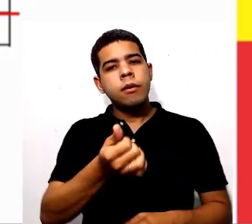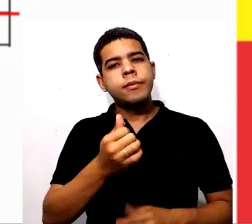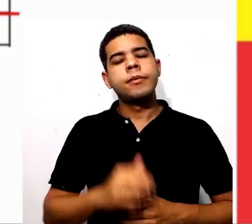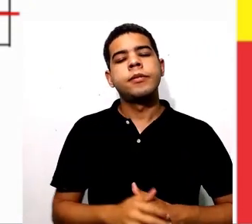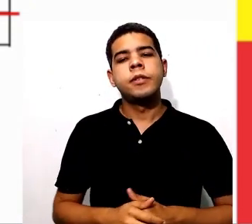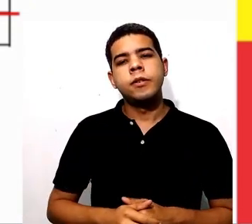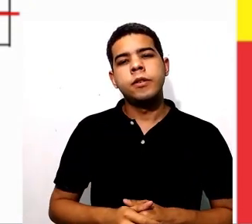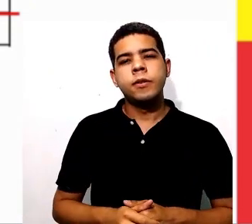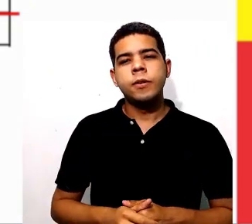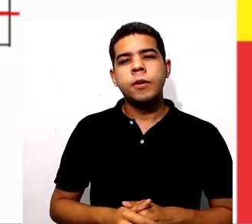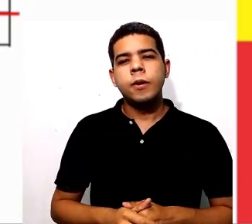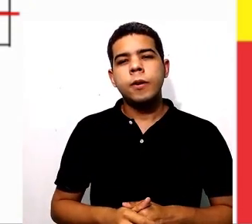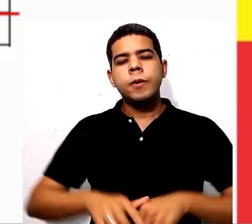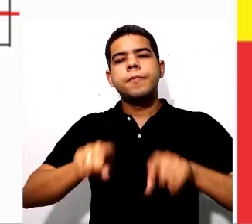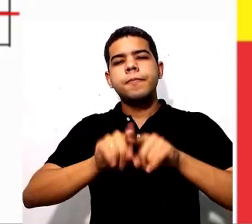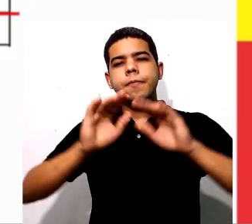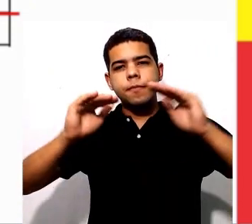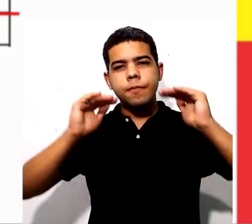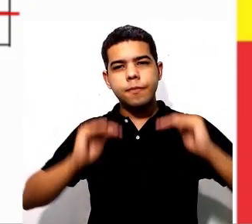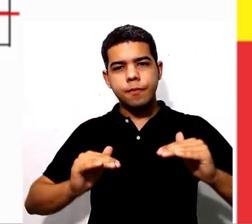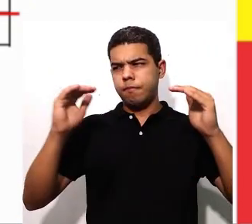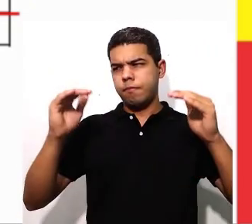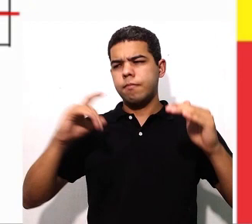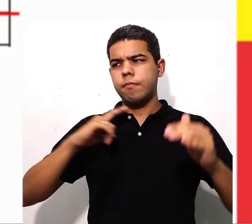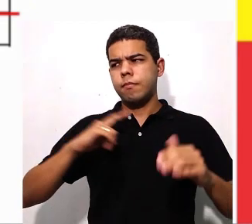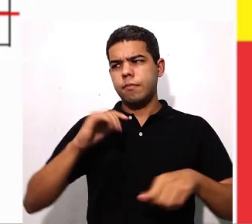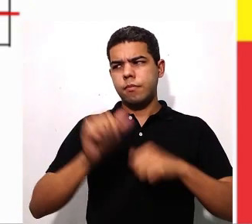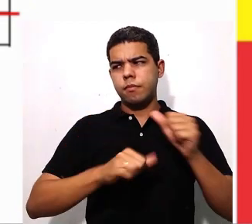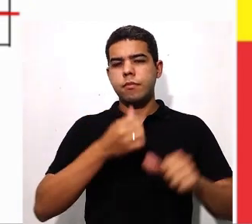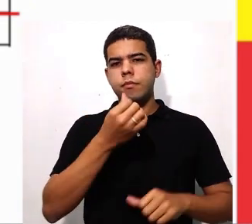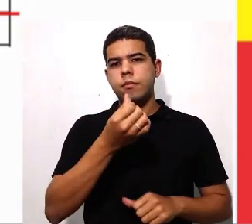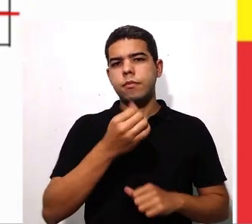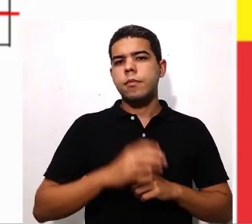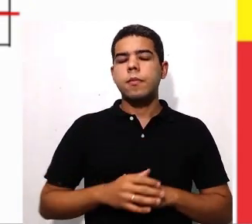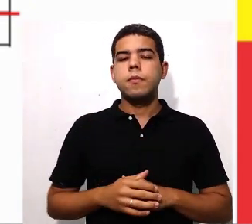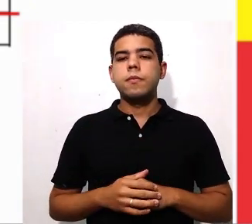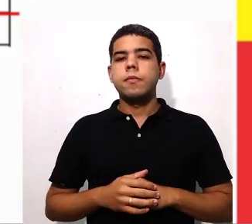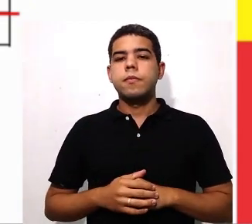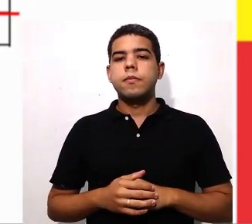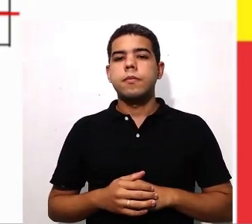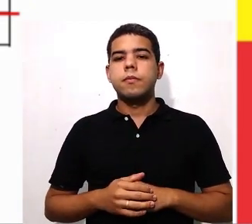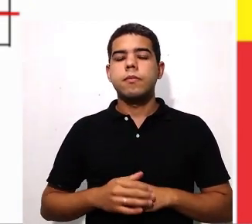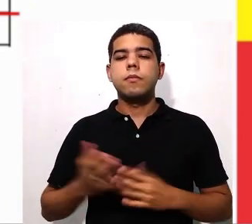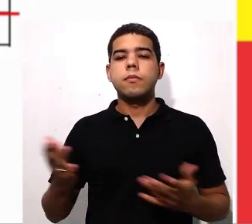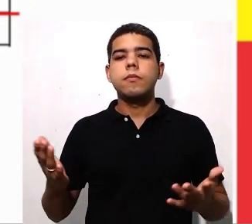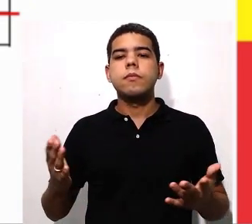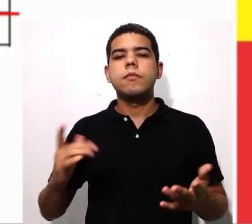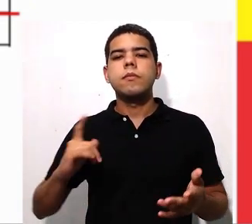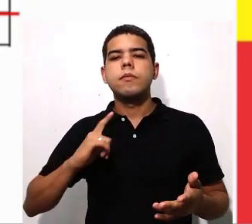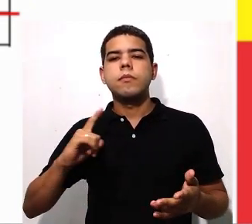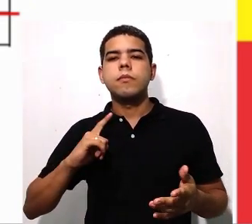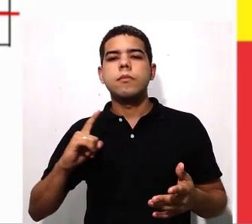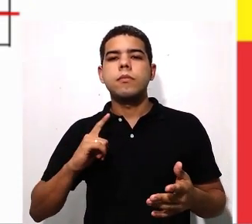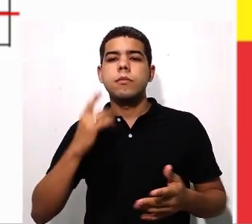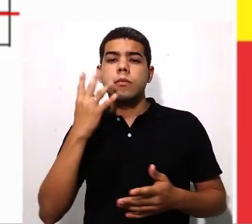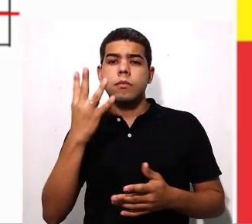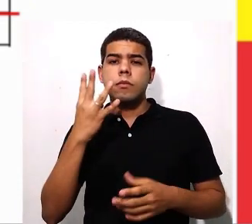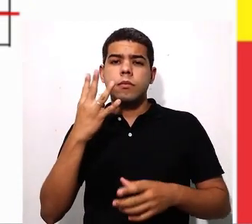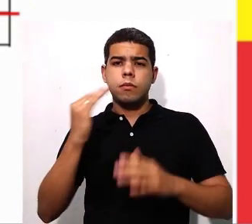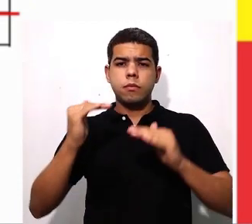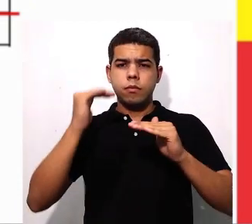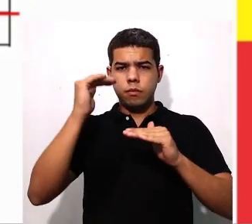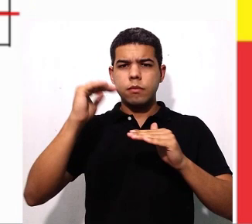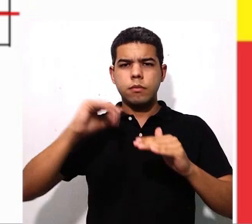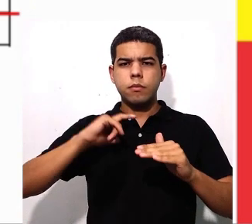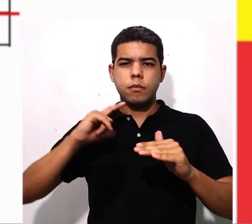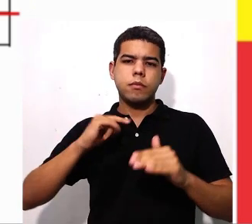3. Na parte de cima, 4, a parte de cima foi para 6. Então, aqui nesse ponto, continua sendo 4, mas está